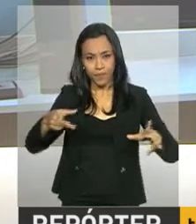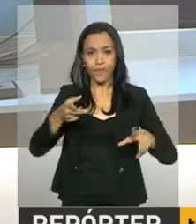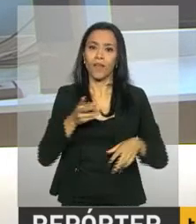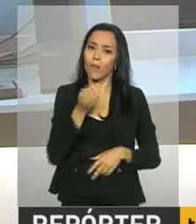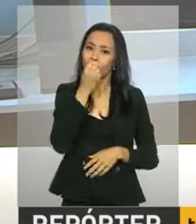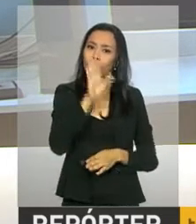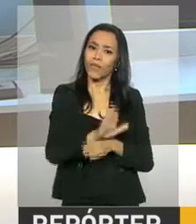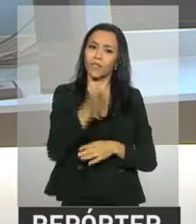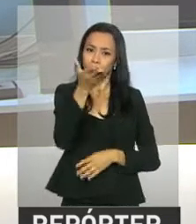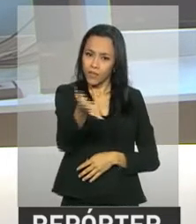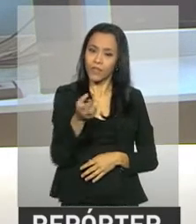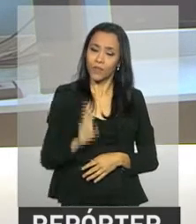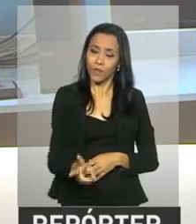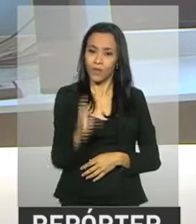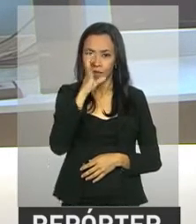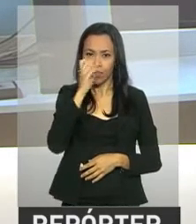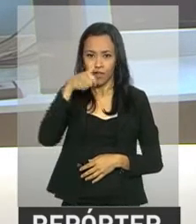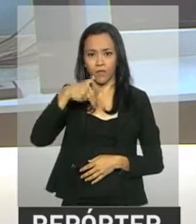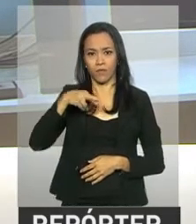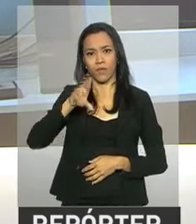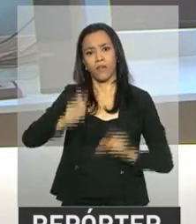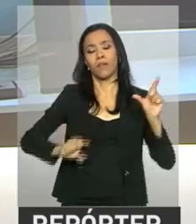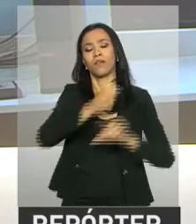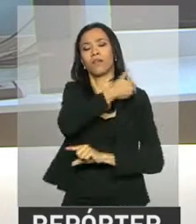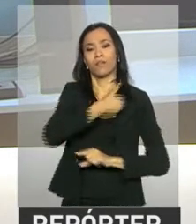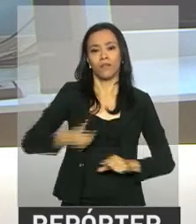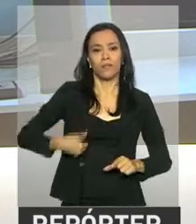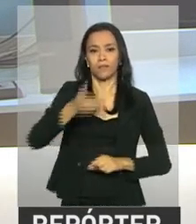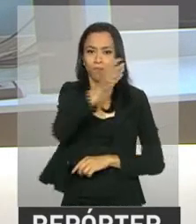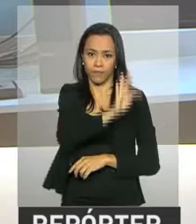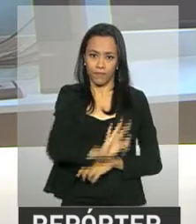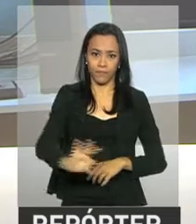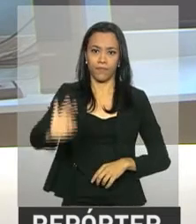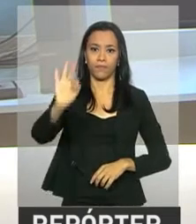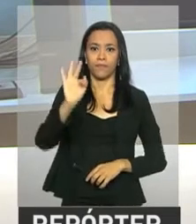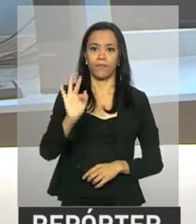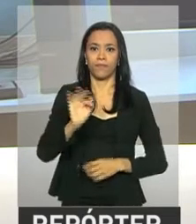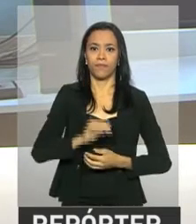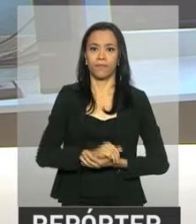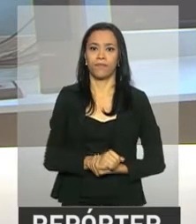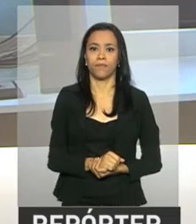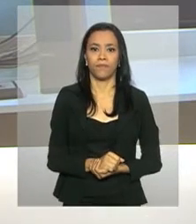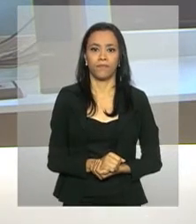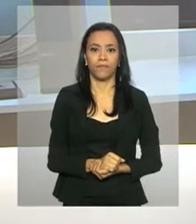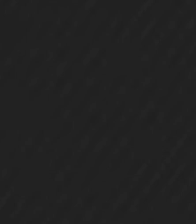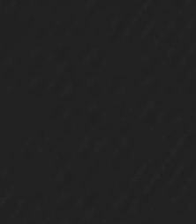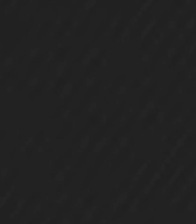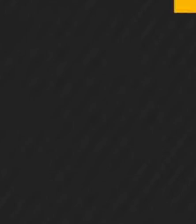uma boa tarde pra você continue com a gente aqui na nbr a tv do governo federal